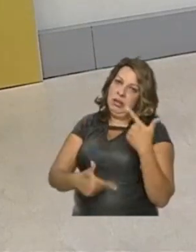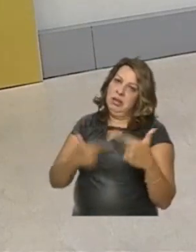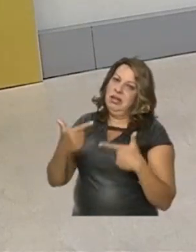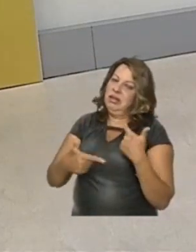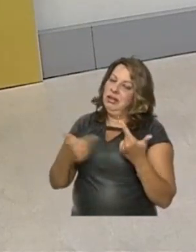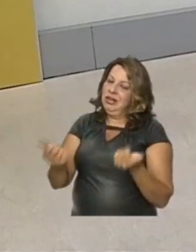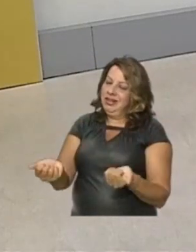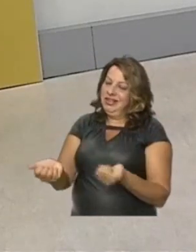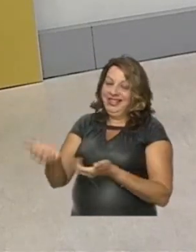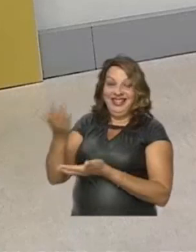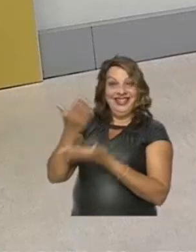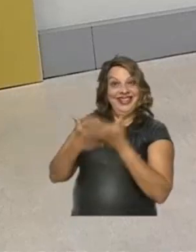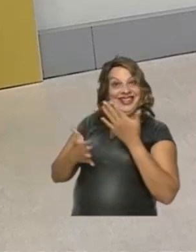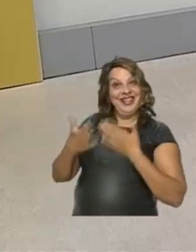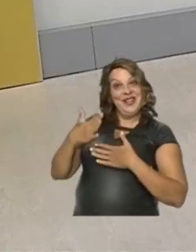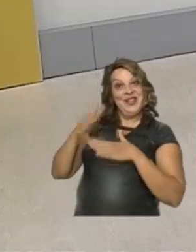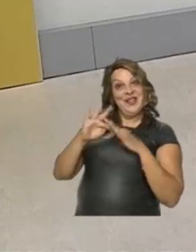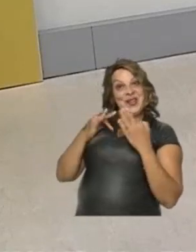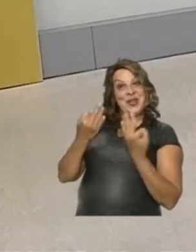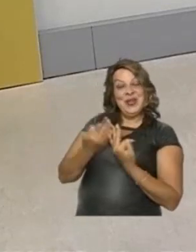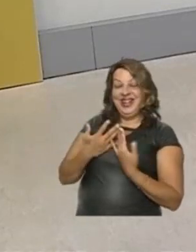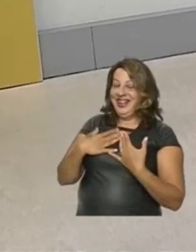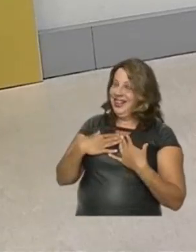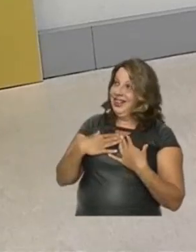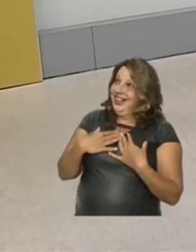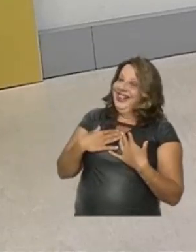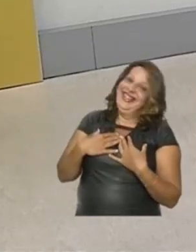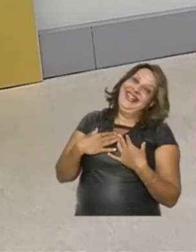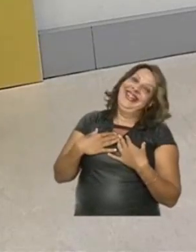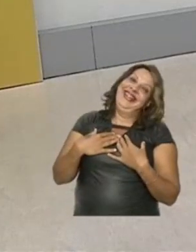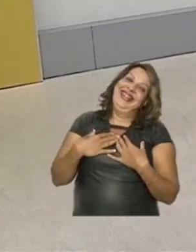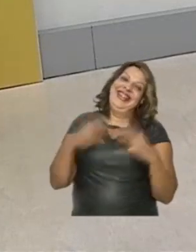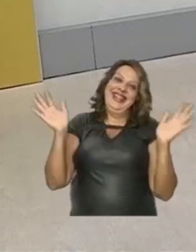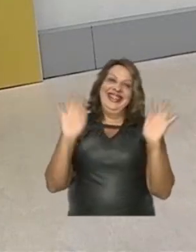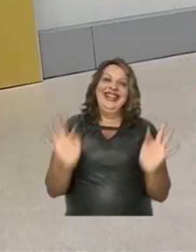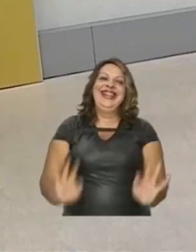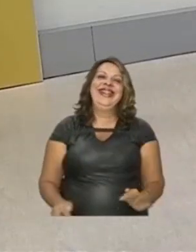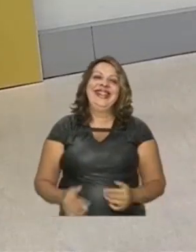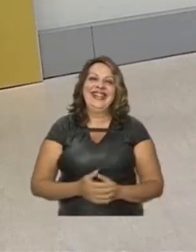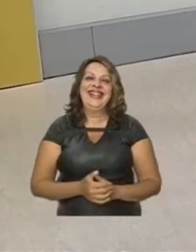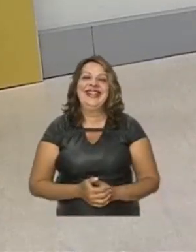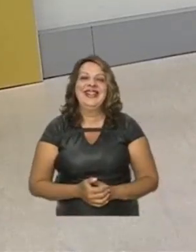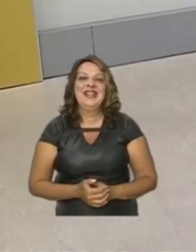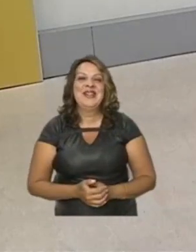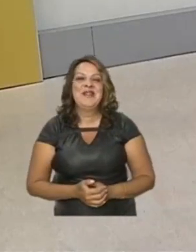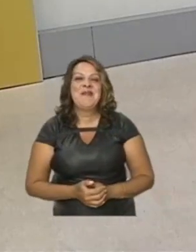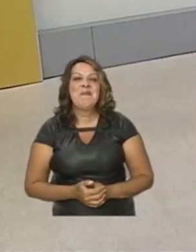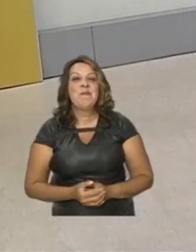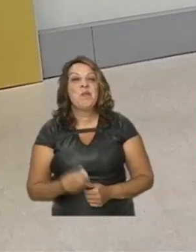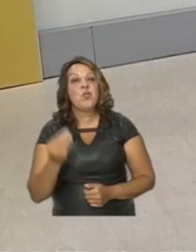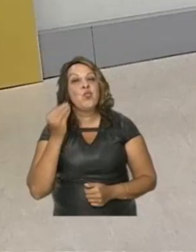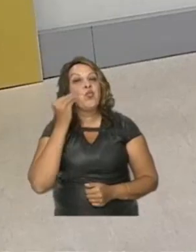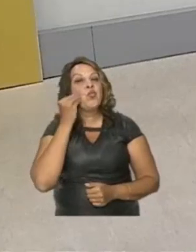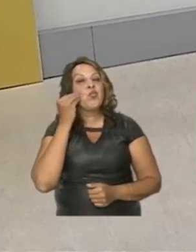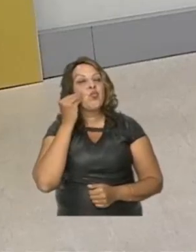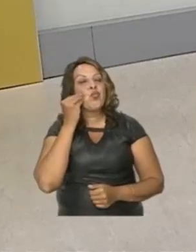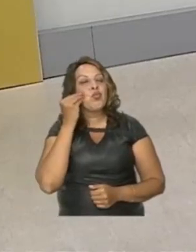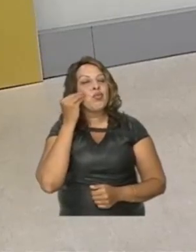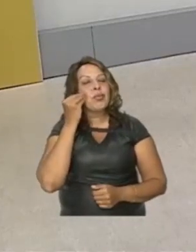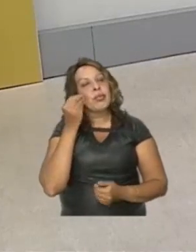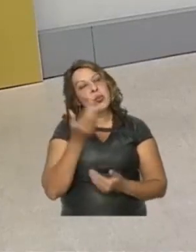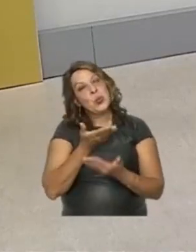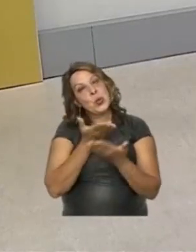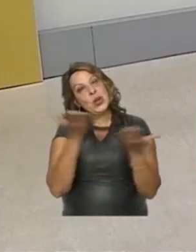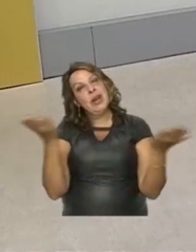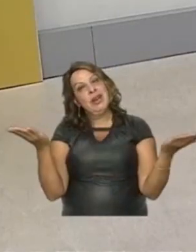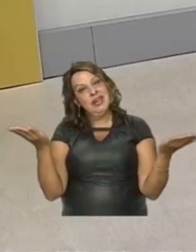gente recebe um carinho desse, dá aquele ânimo. Nossa, sem dúvida. Ó, mandar um beijão pra todos que estão aí